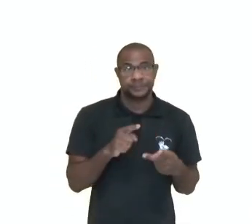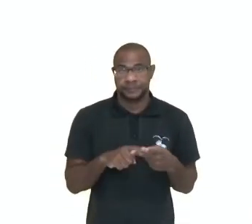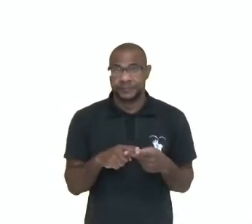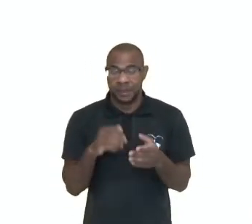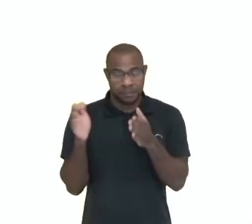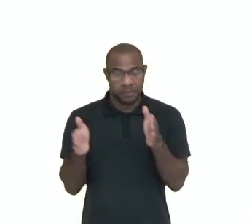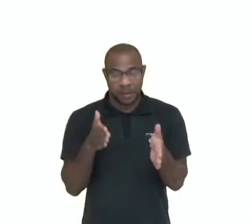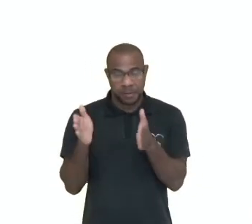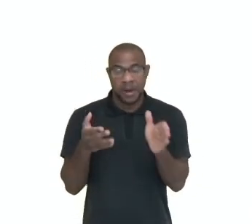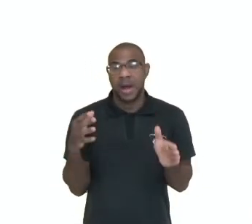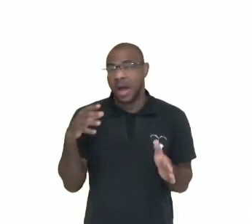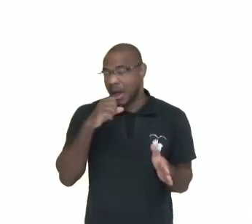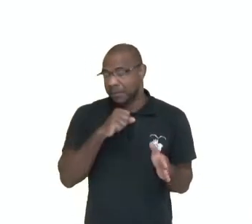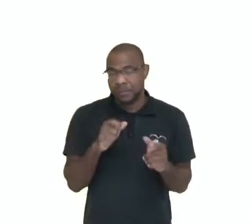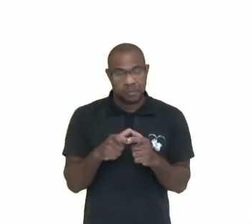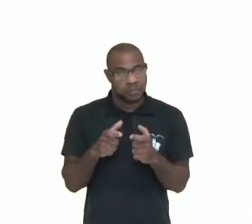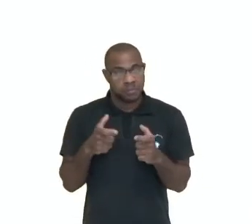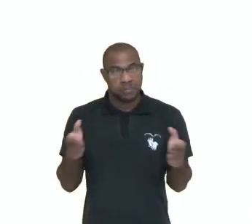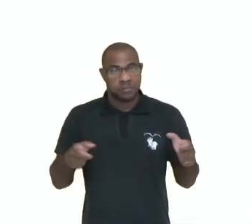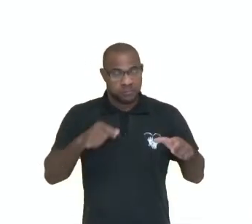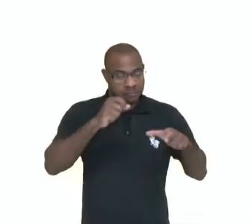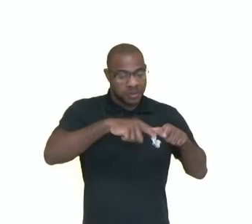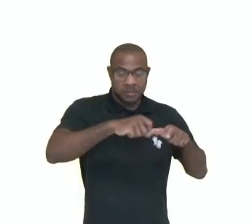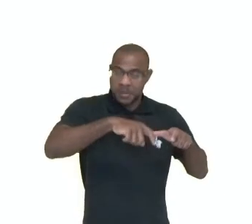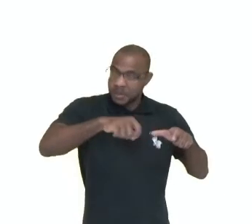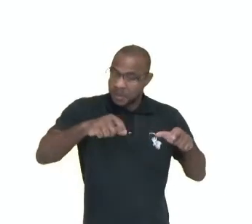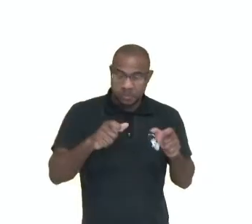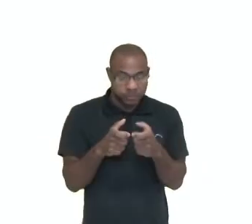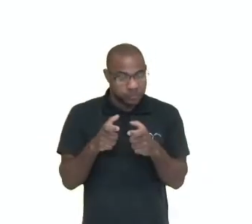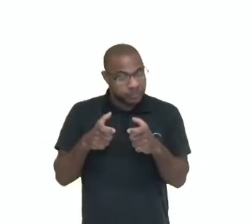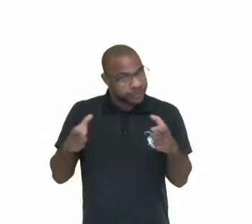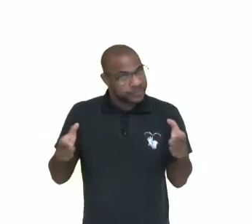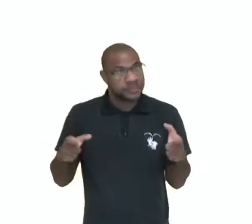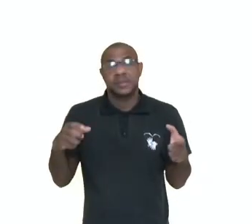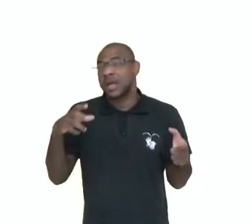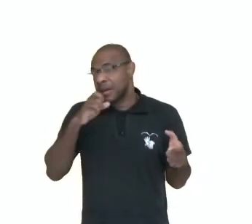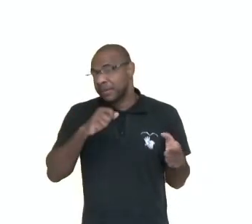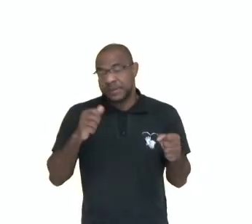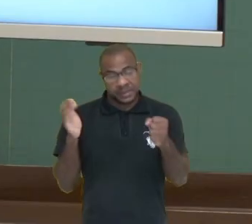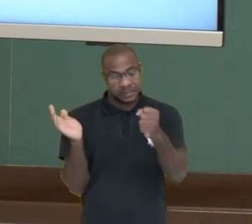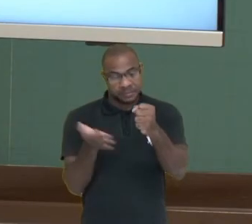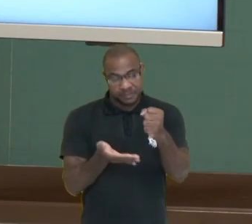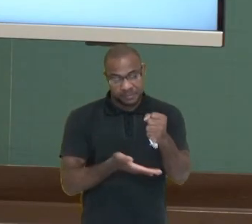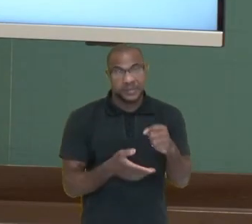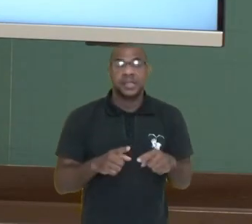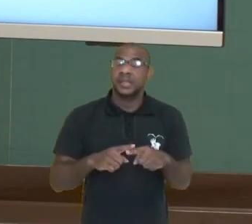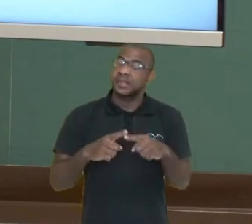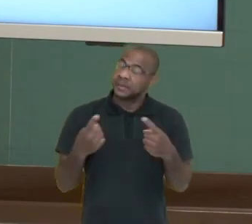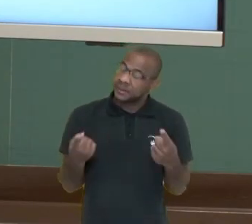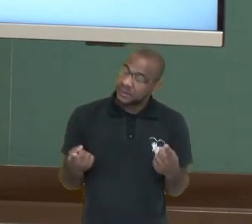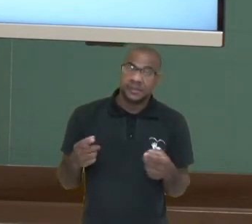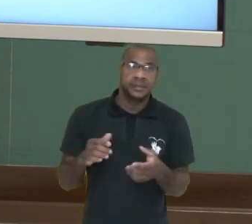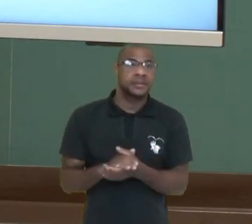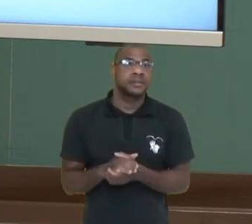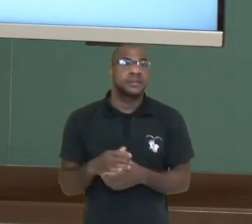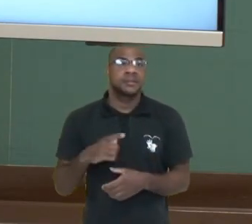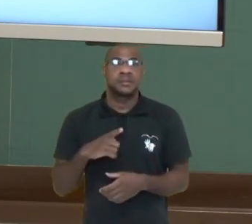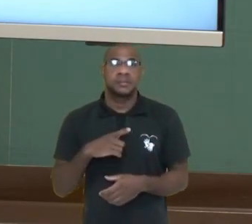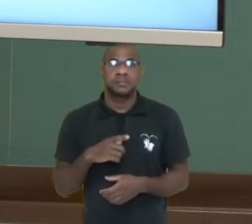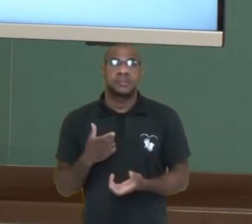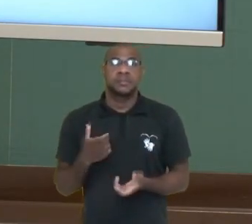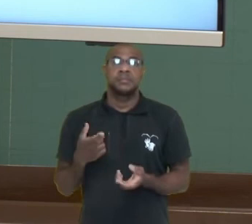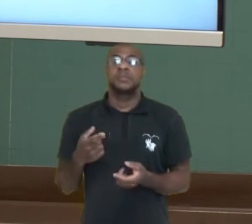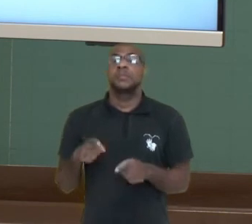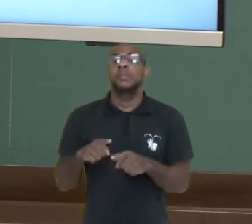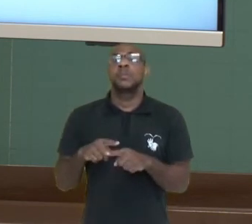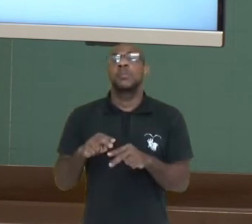da produção, aumento significativo daquilo que se é colhido. Portanto, eles colocam lá em grande